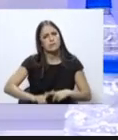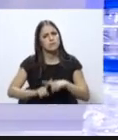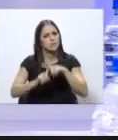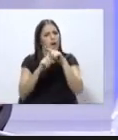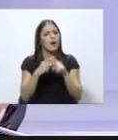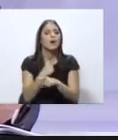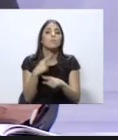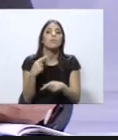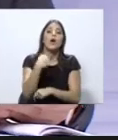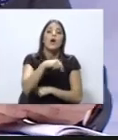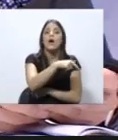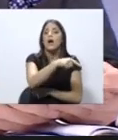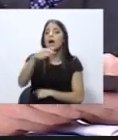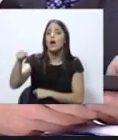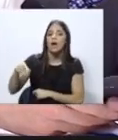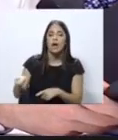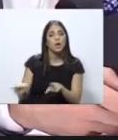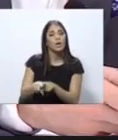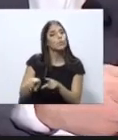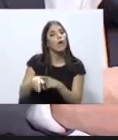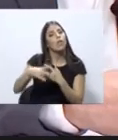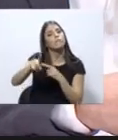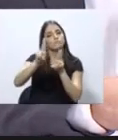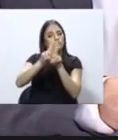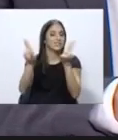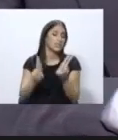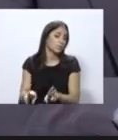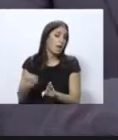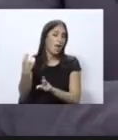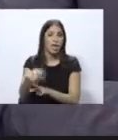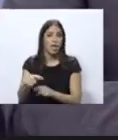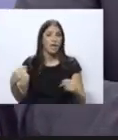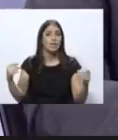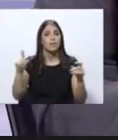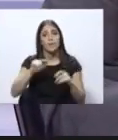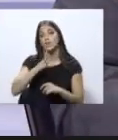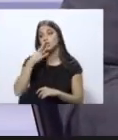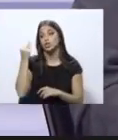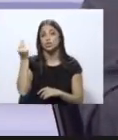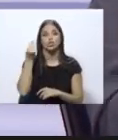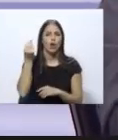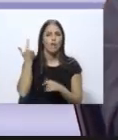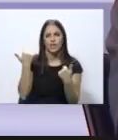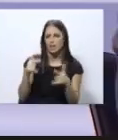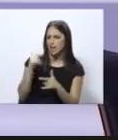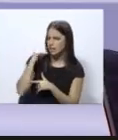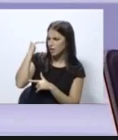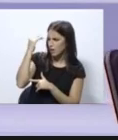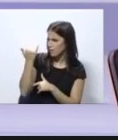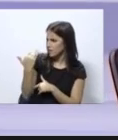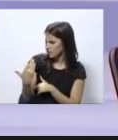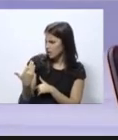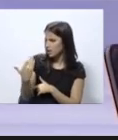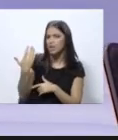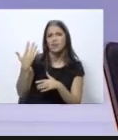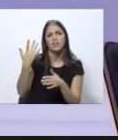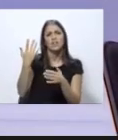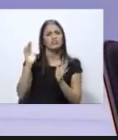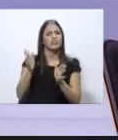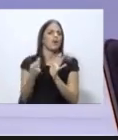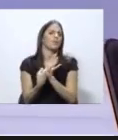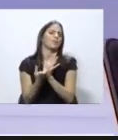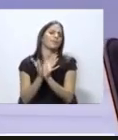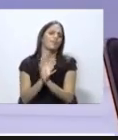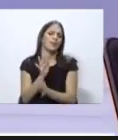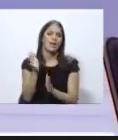de grande craveira, de nível internacional. É relativamente jovem, tem, salvo erro, 27 anos e já há várias épocas ao mais